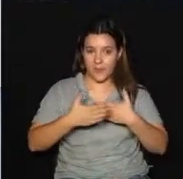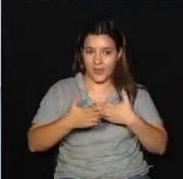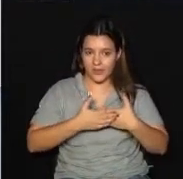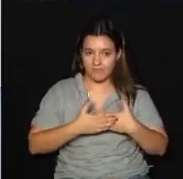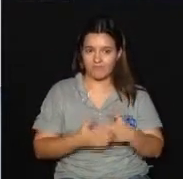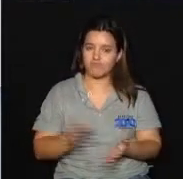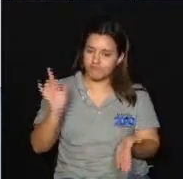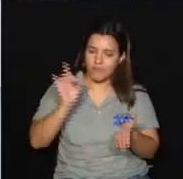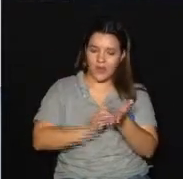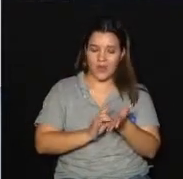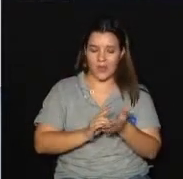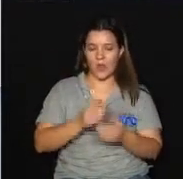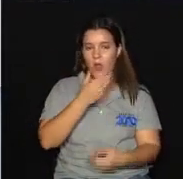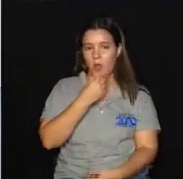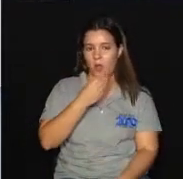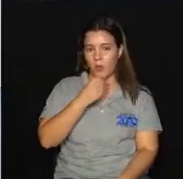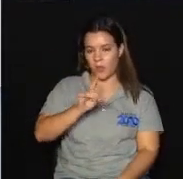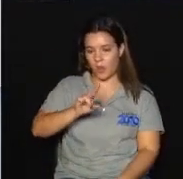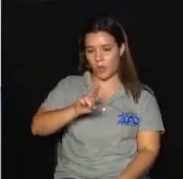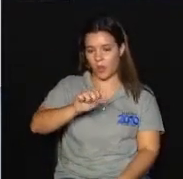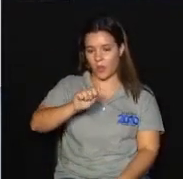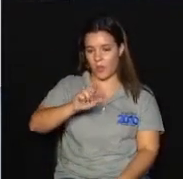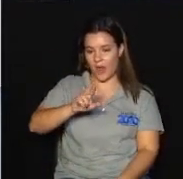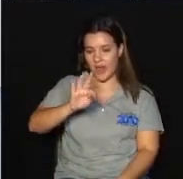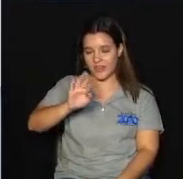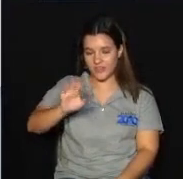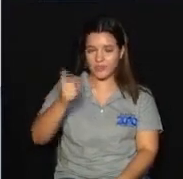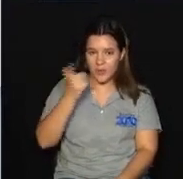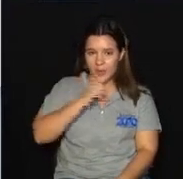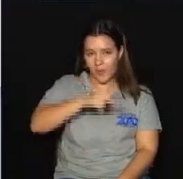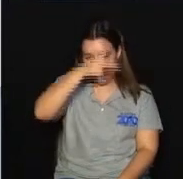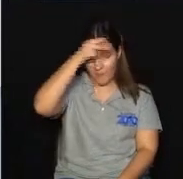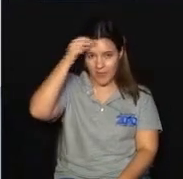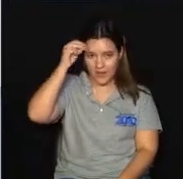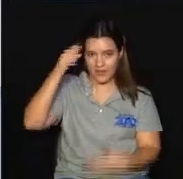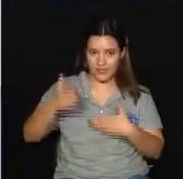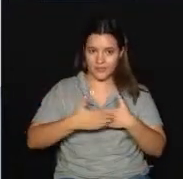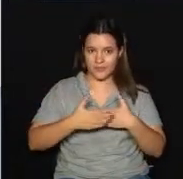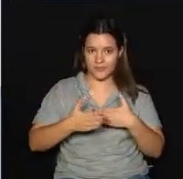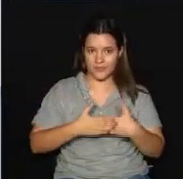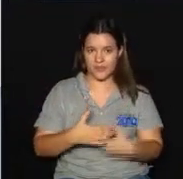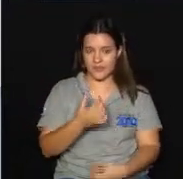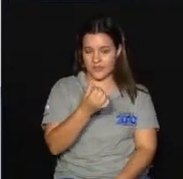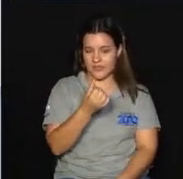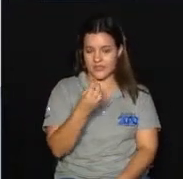Preto. Duarte Nogueira, eleito na cidade de Ribeirão Preto, com